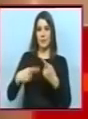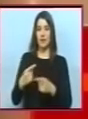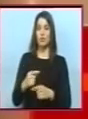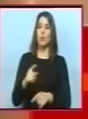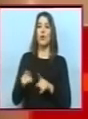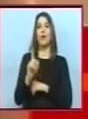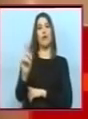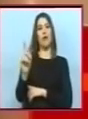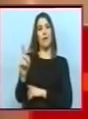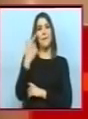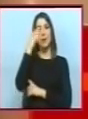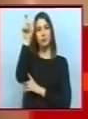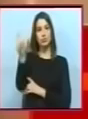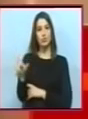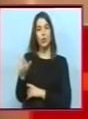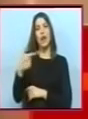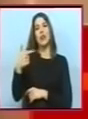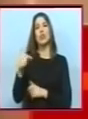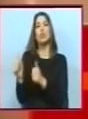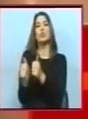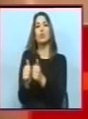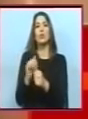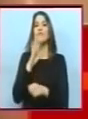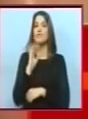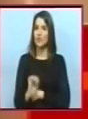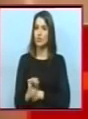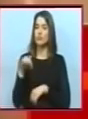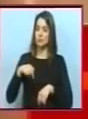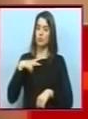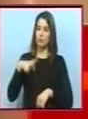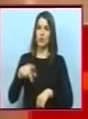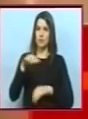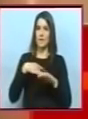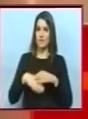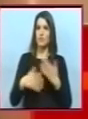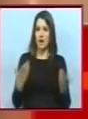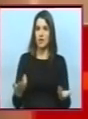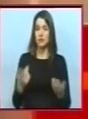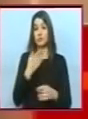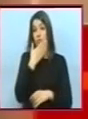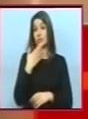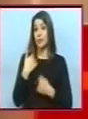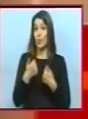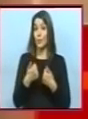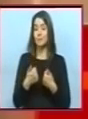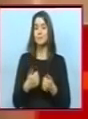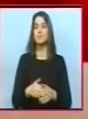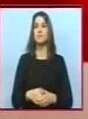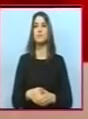nomeação de tutor para os filhos também é uma coisa que é feita em Portugal e que é útil.